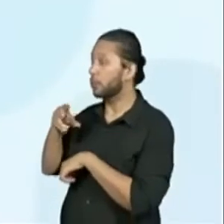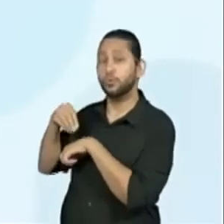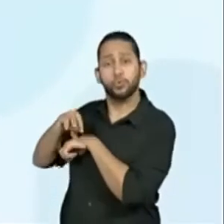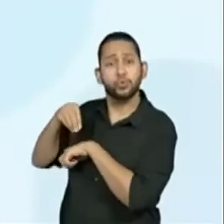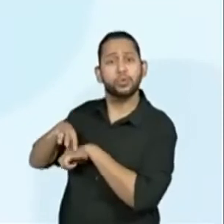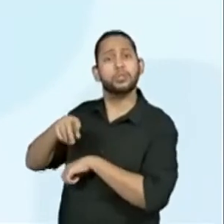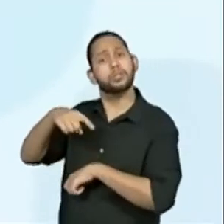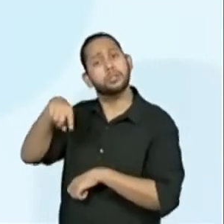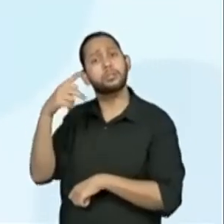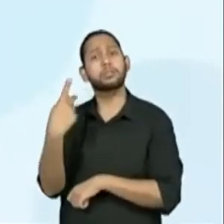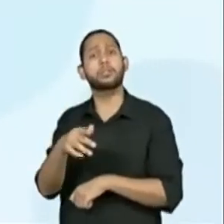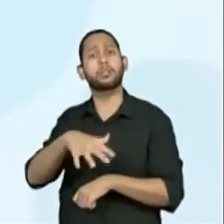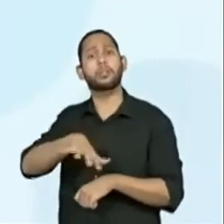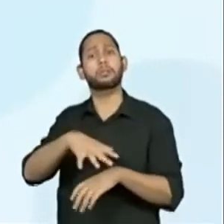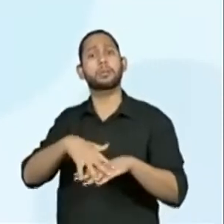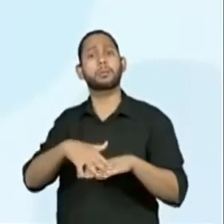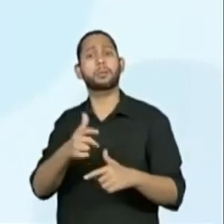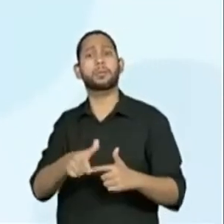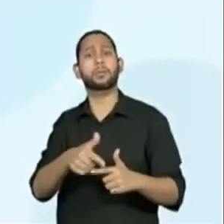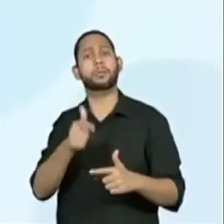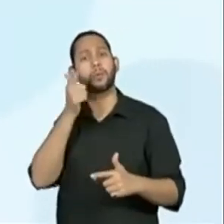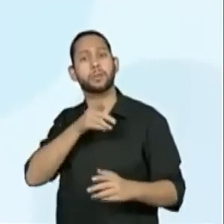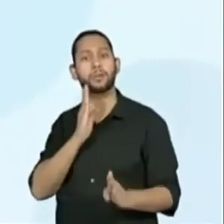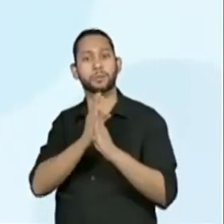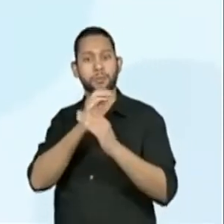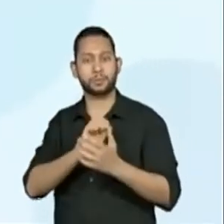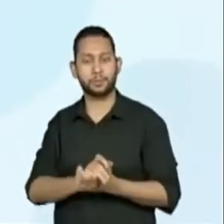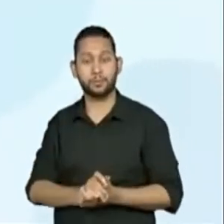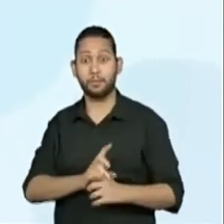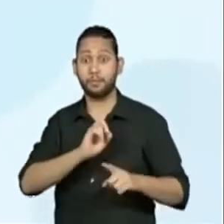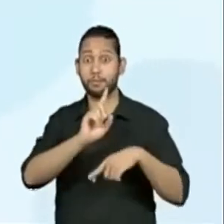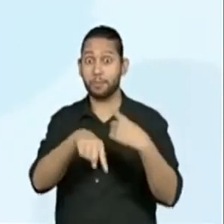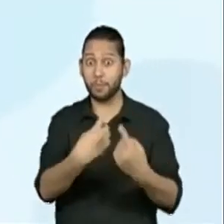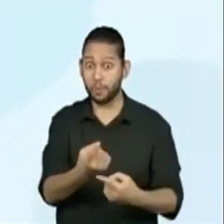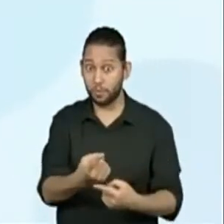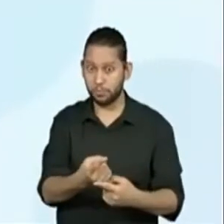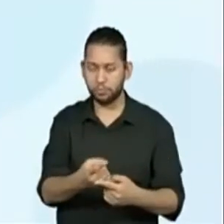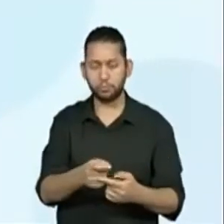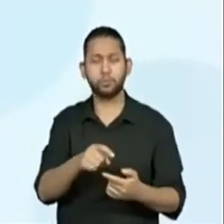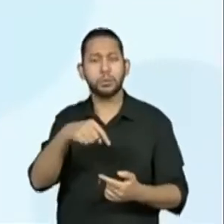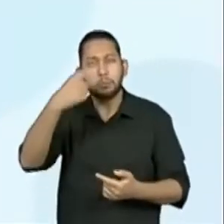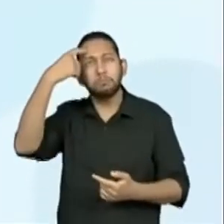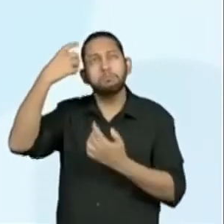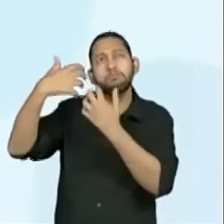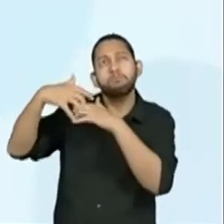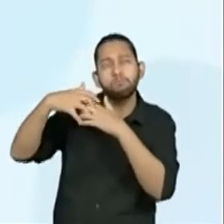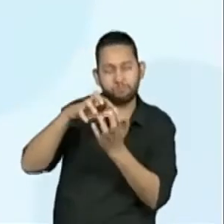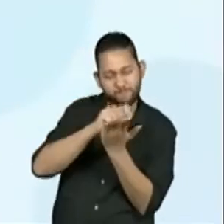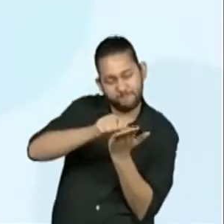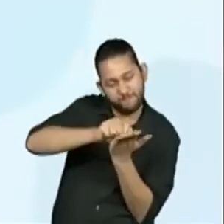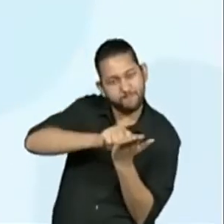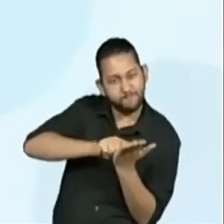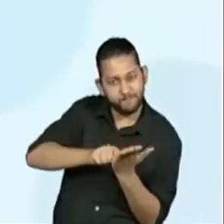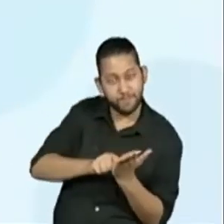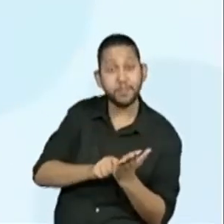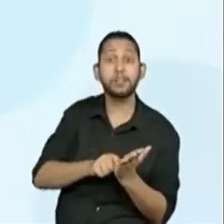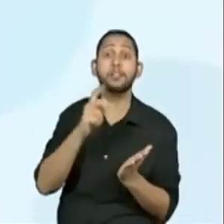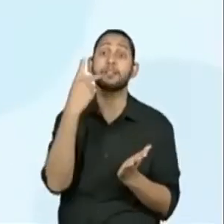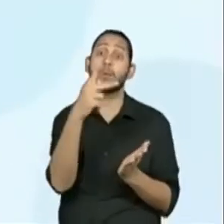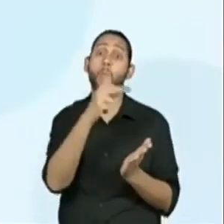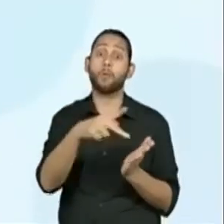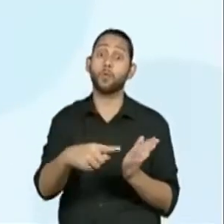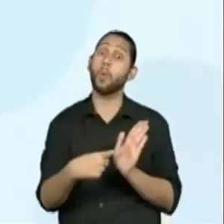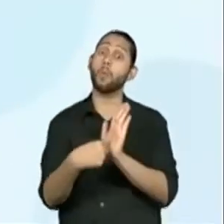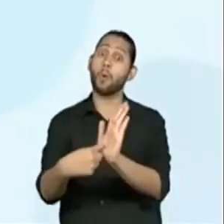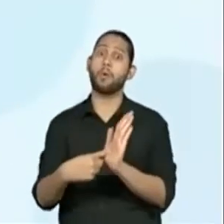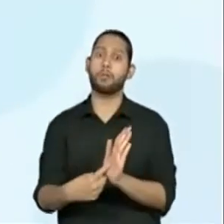formular a sua situação problema após formular mostra para o seu professor OK pergunta para ele